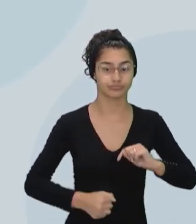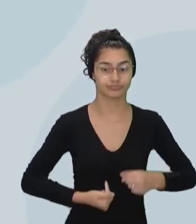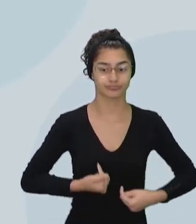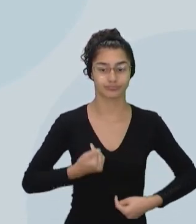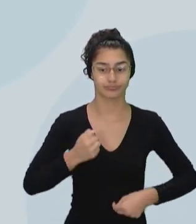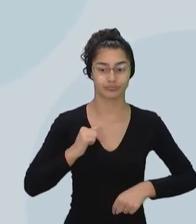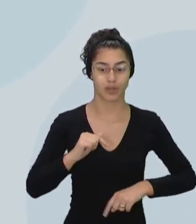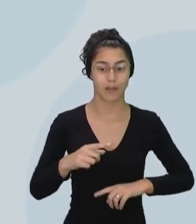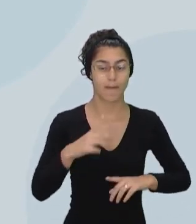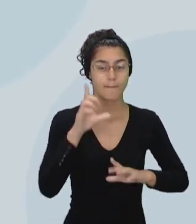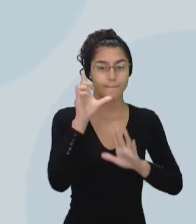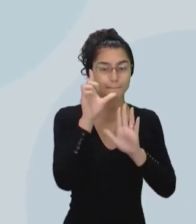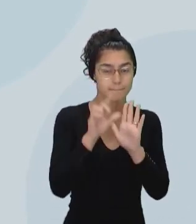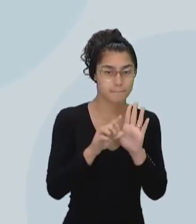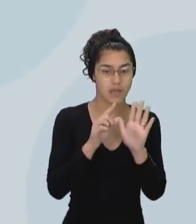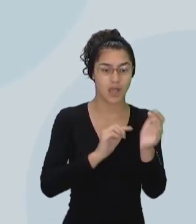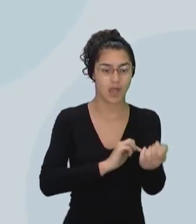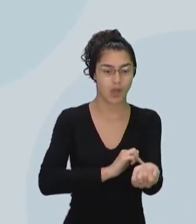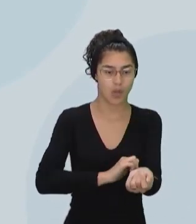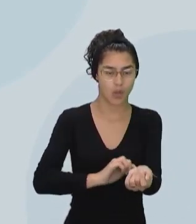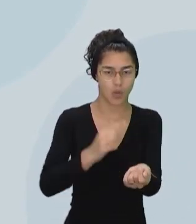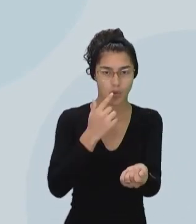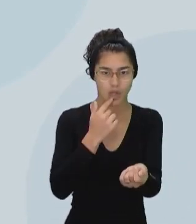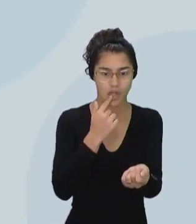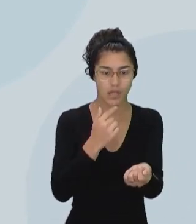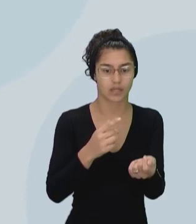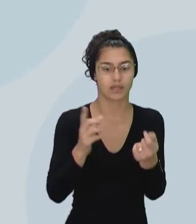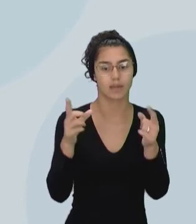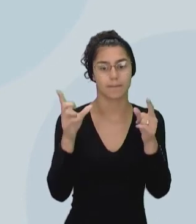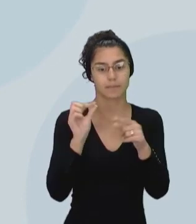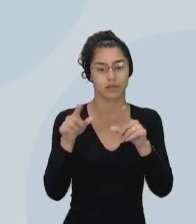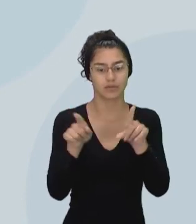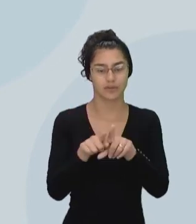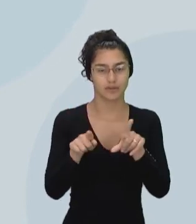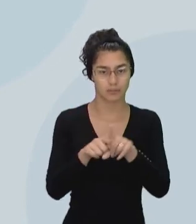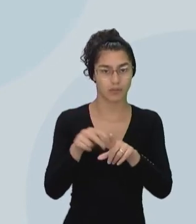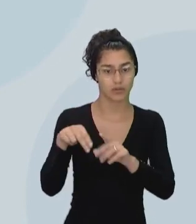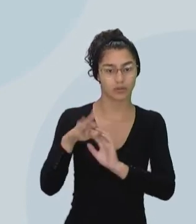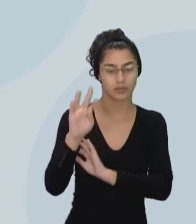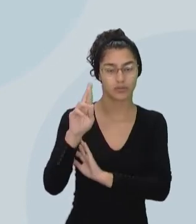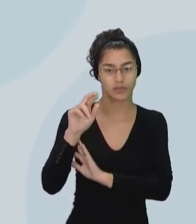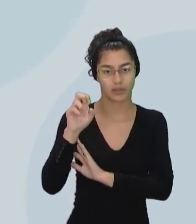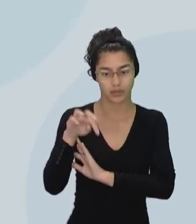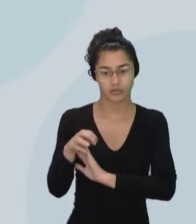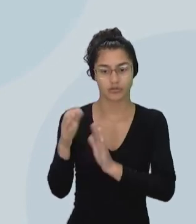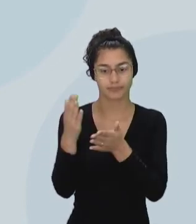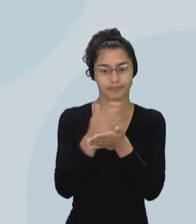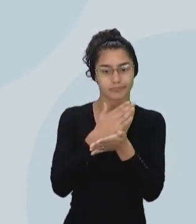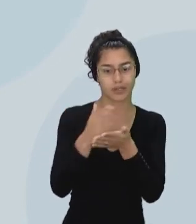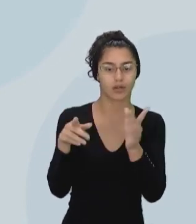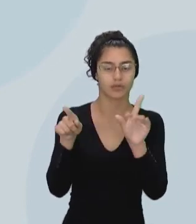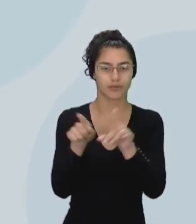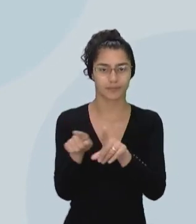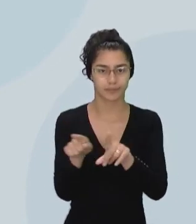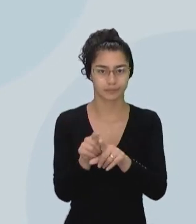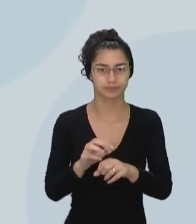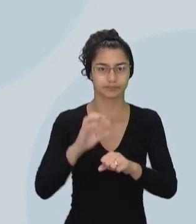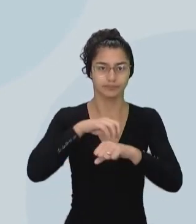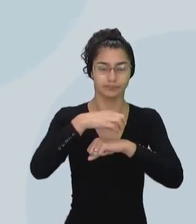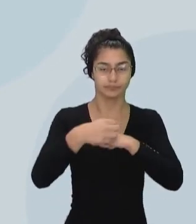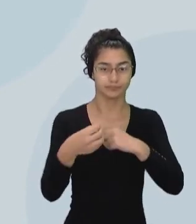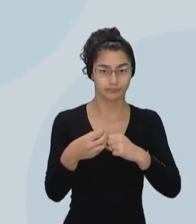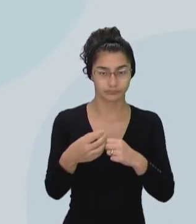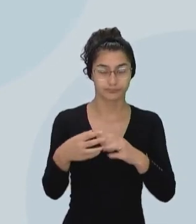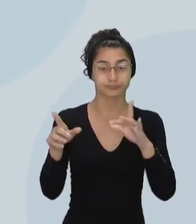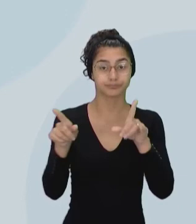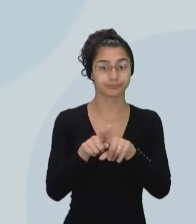menos sangue passando pelas minhas células e menos nutrientes sendo distribuídos para a minha célula. Além